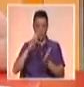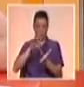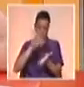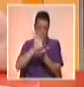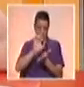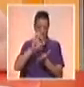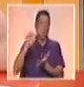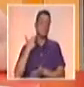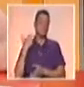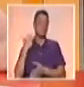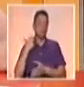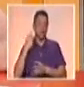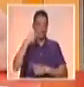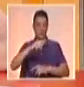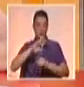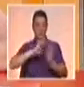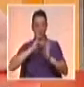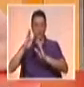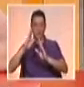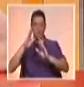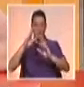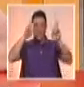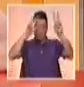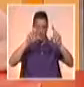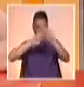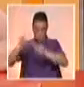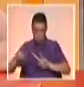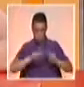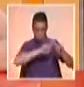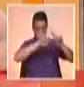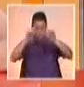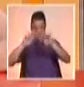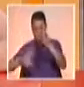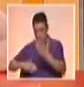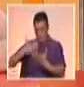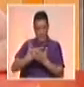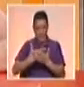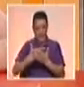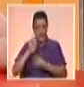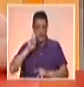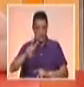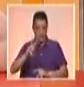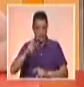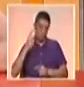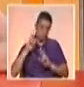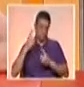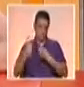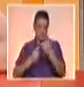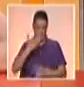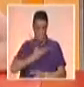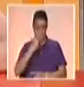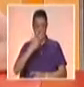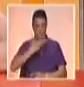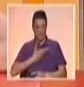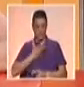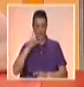de gestos organizados por temáticas e categorias, que também proporcionam a visualização em DVD, da